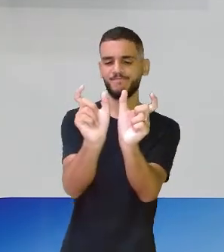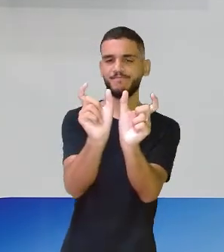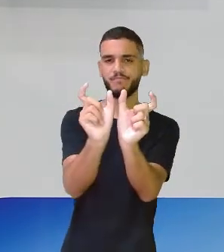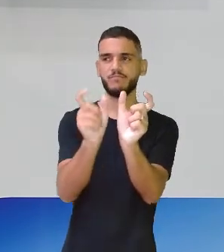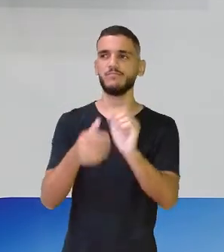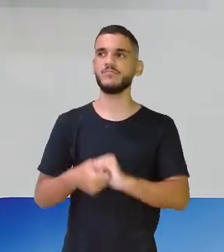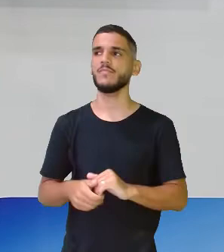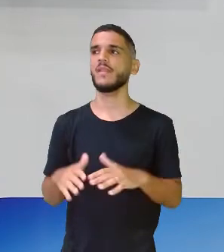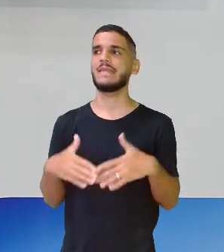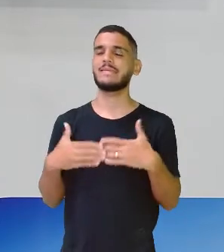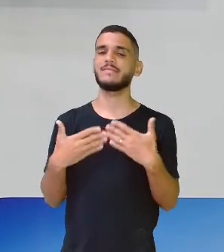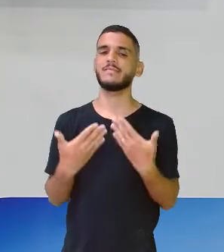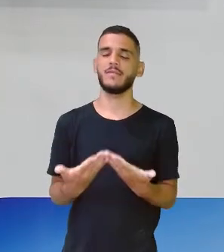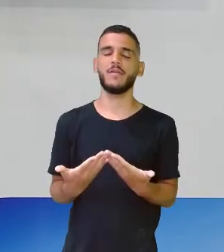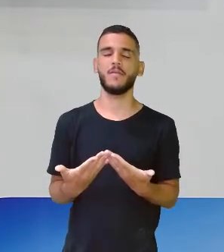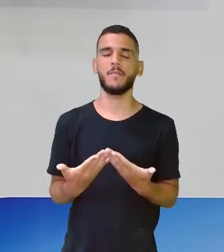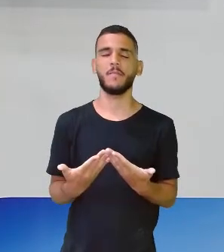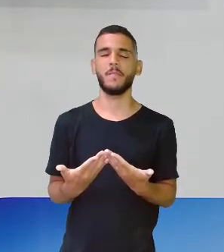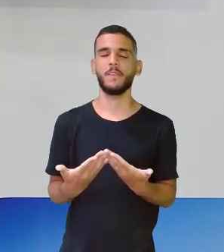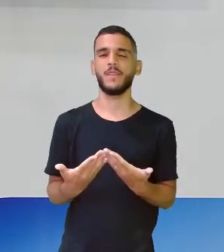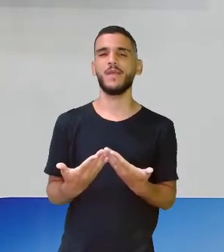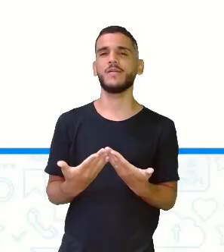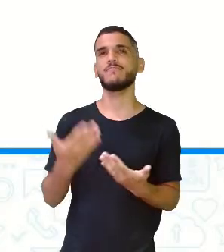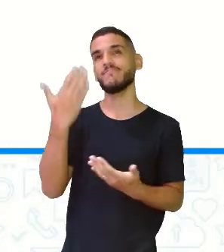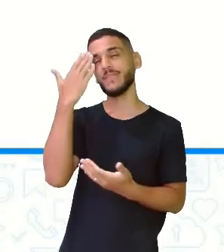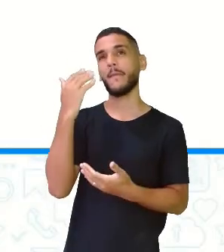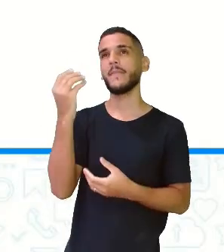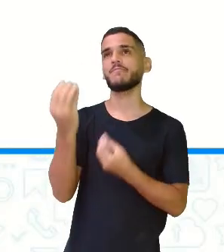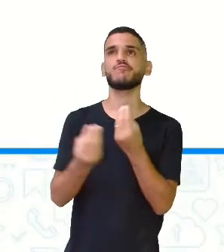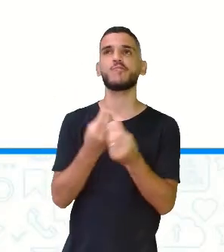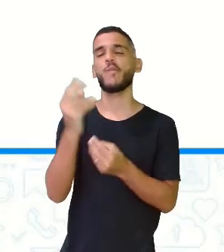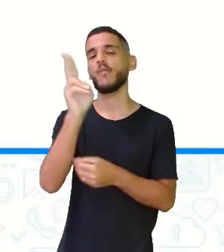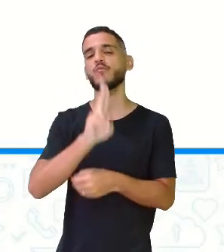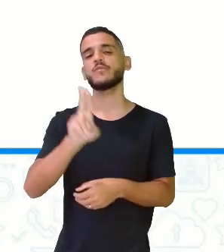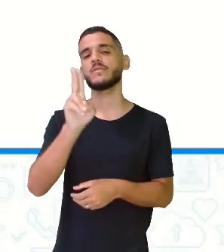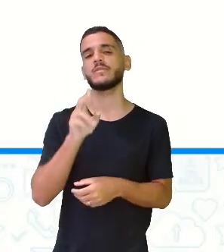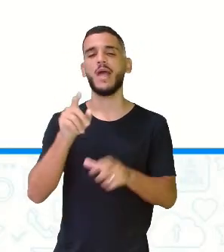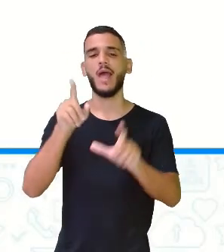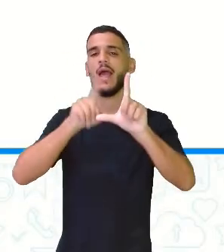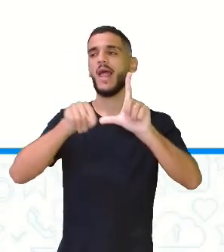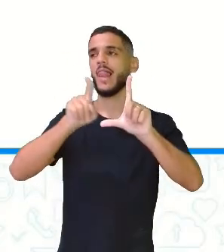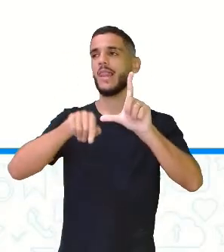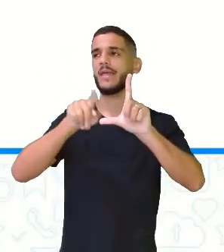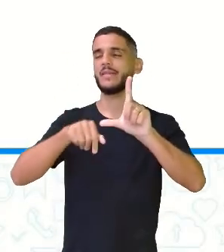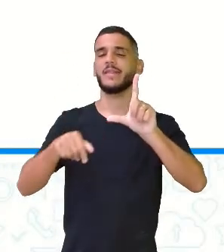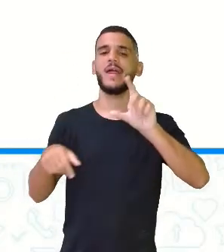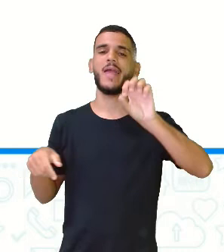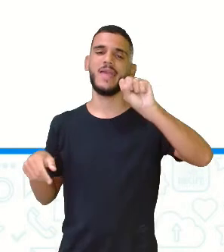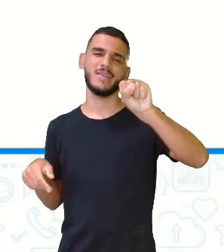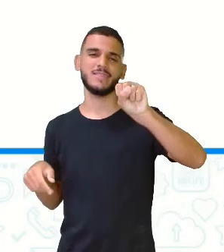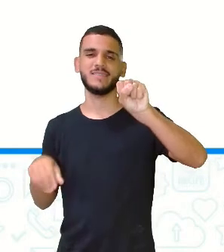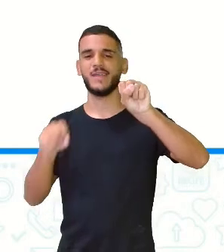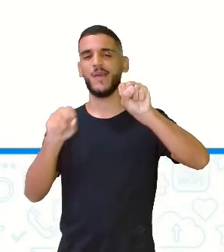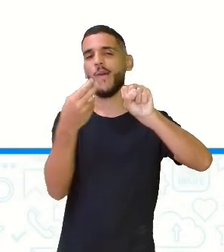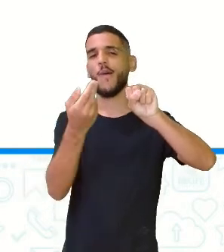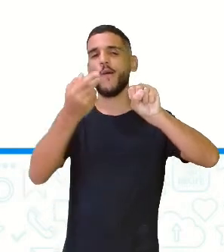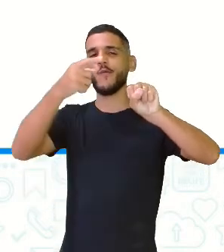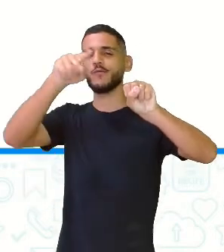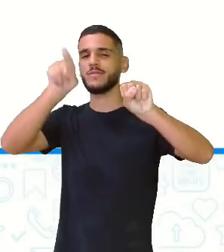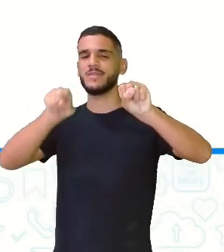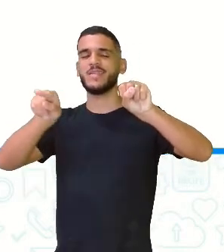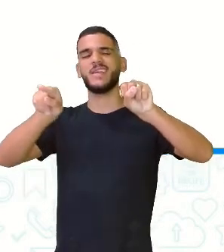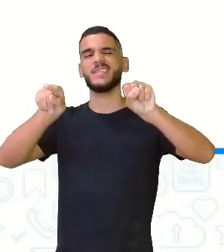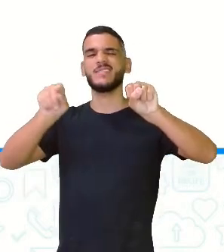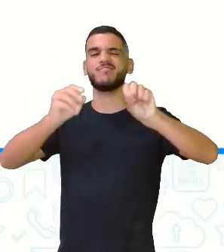Mas, como é que eu vou saber se eu uso isar ou isar? Veja que aí eu destaquei as duas letrinhas. O som é o